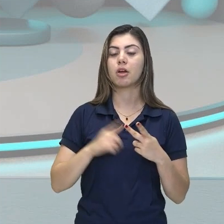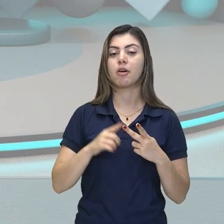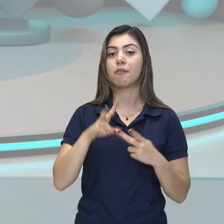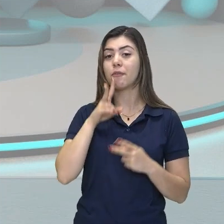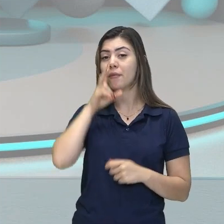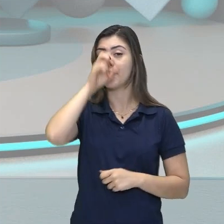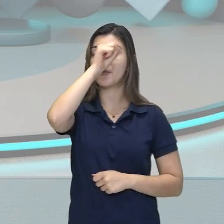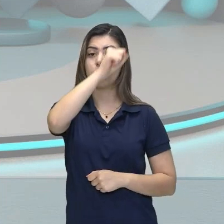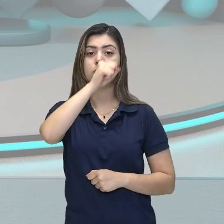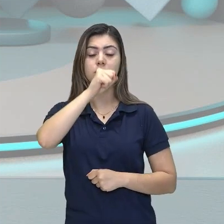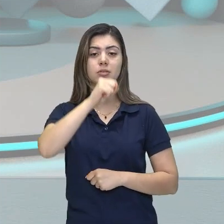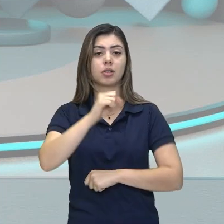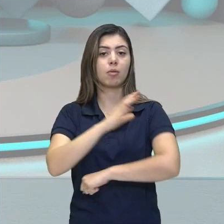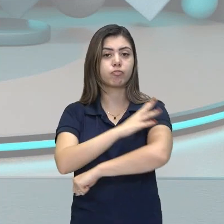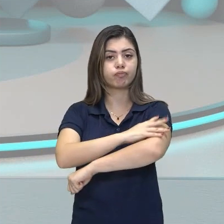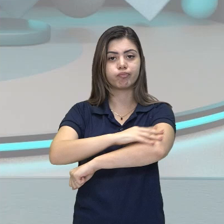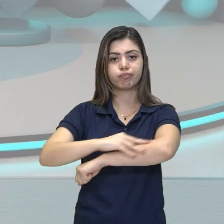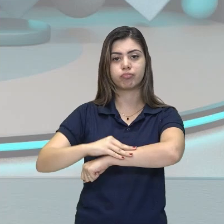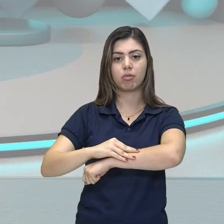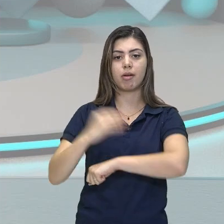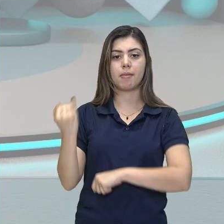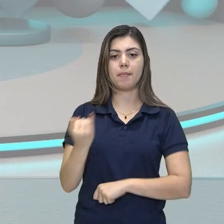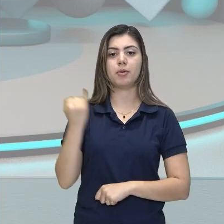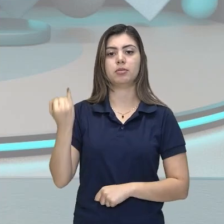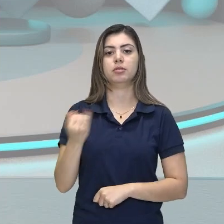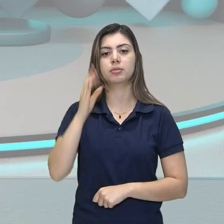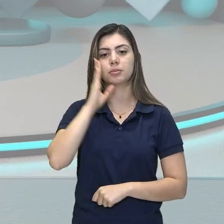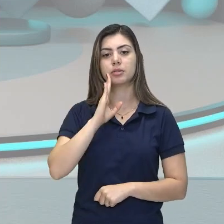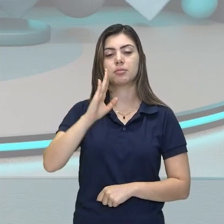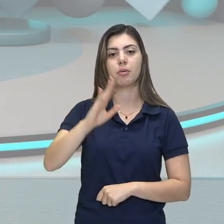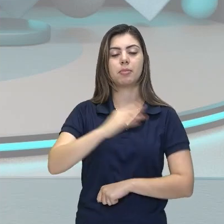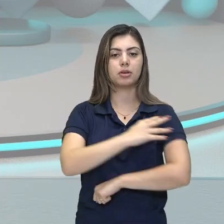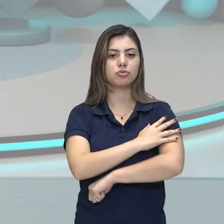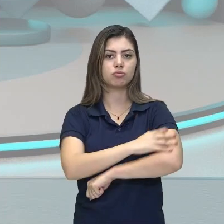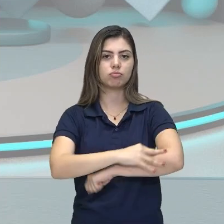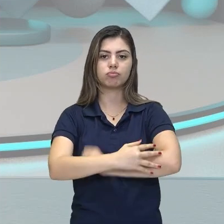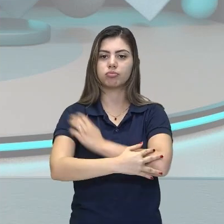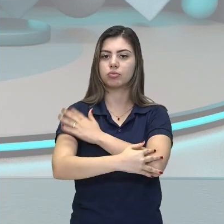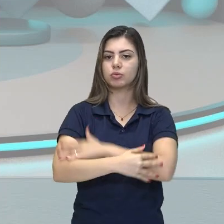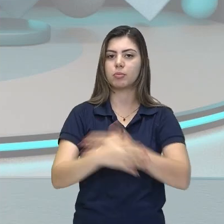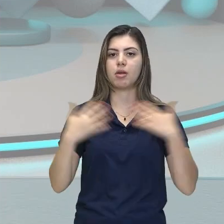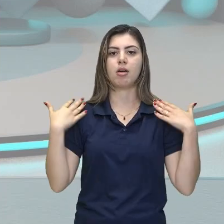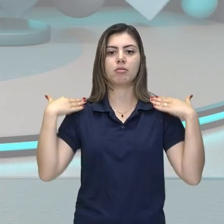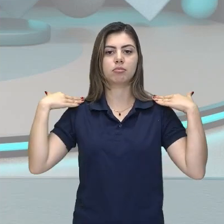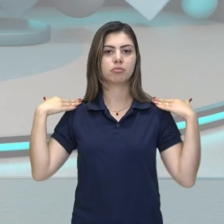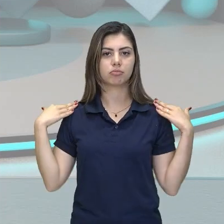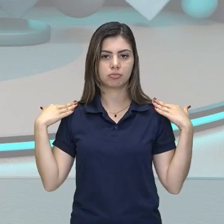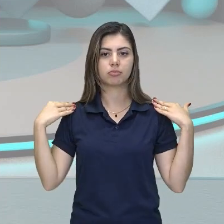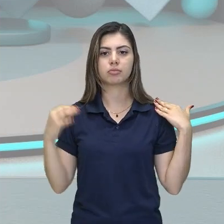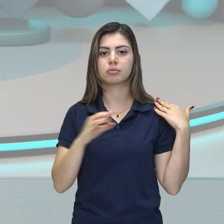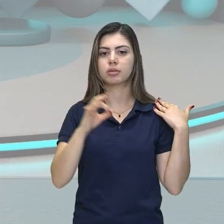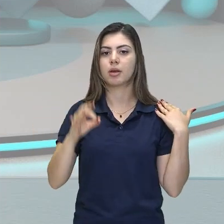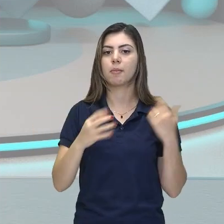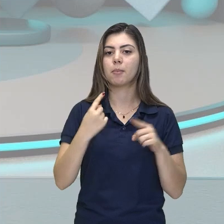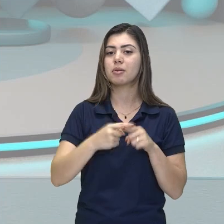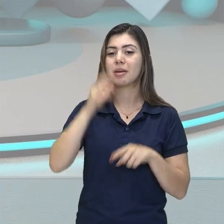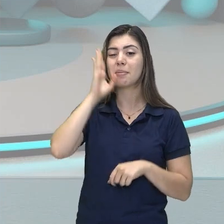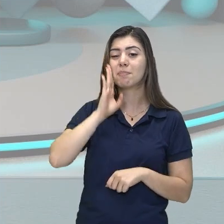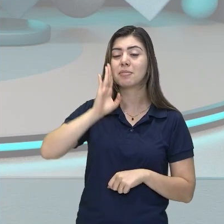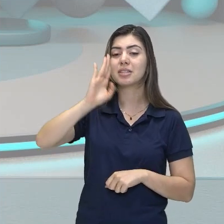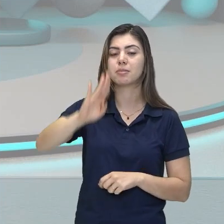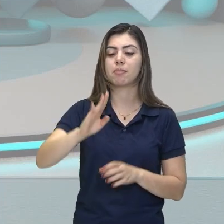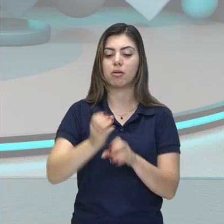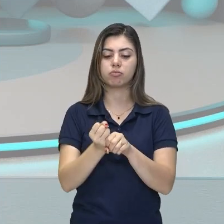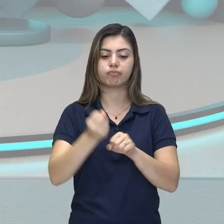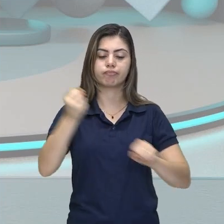também é importante, né? Principalmente nos braços, ombros e core, né? Que são essenciais